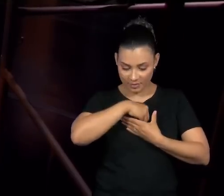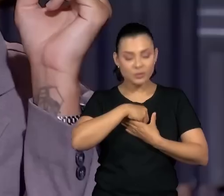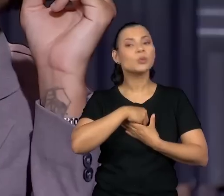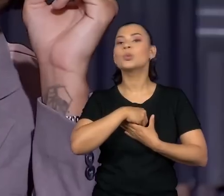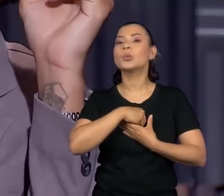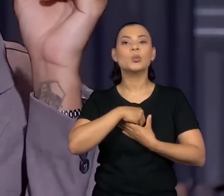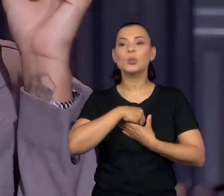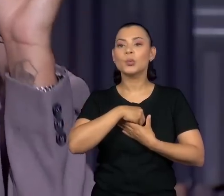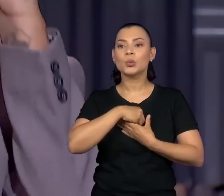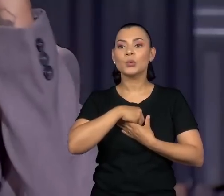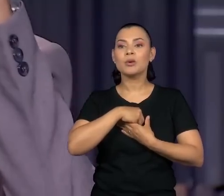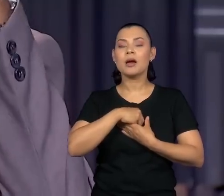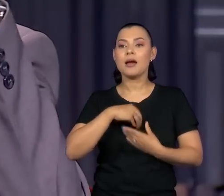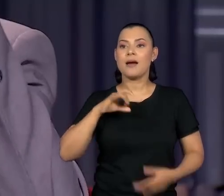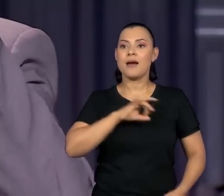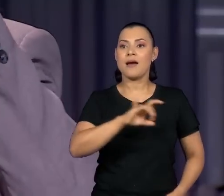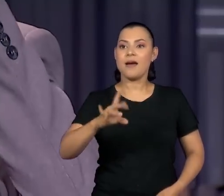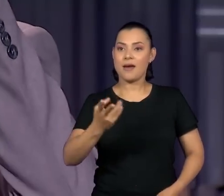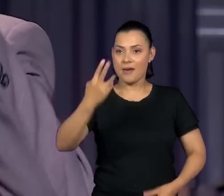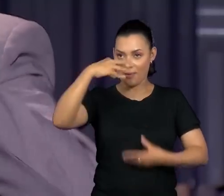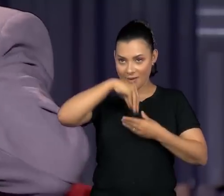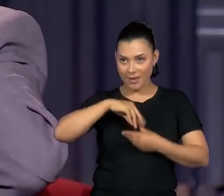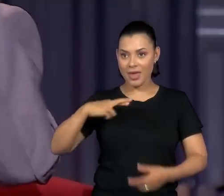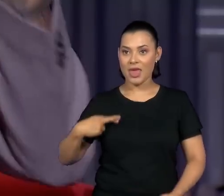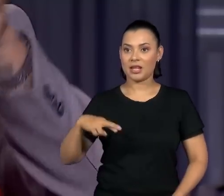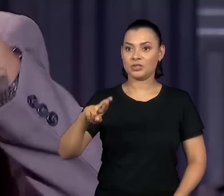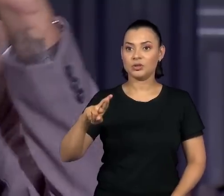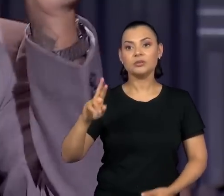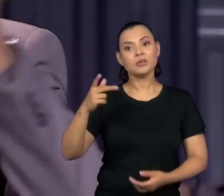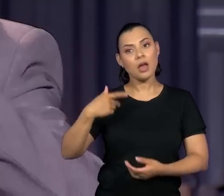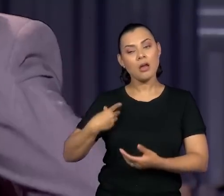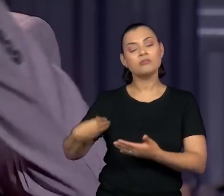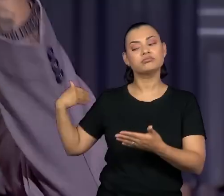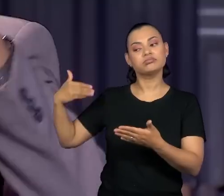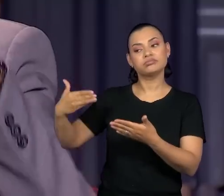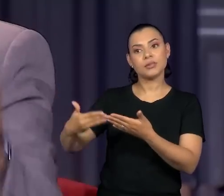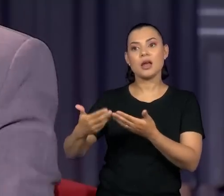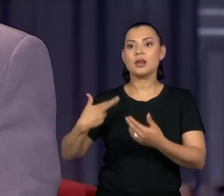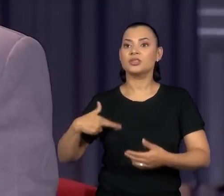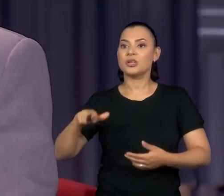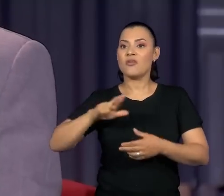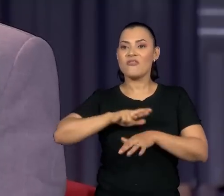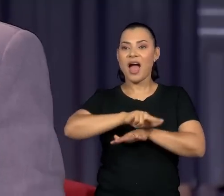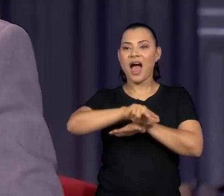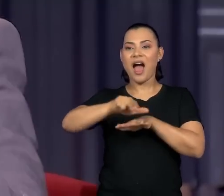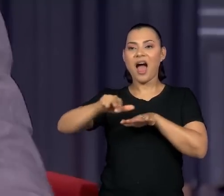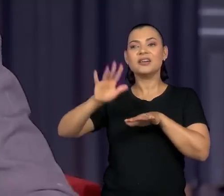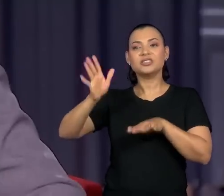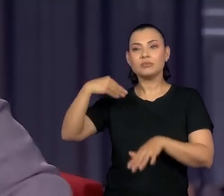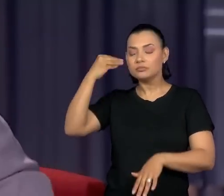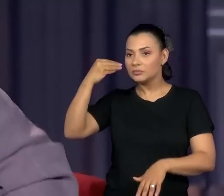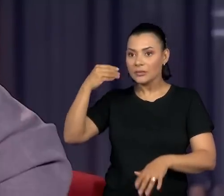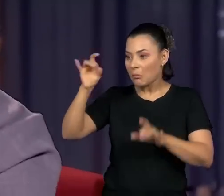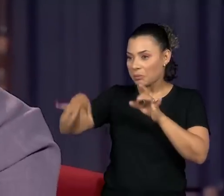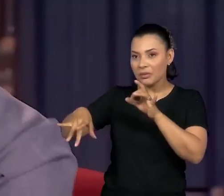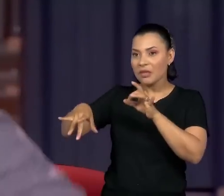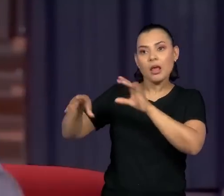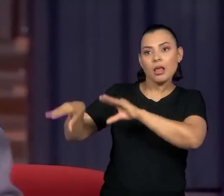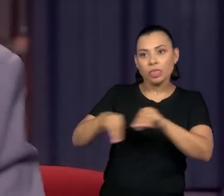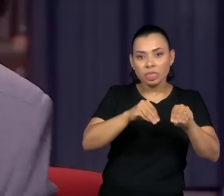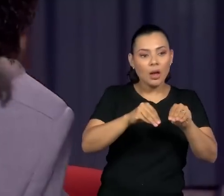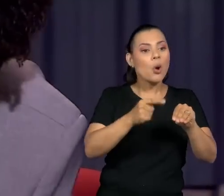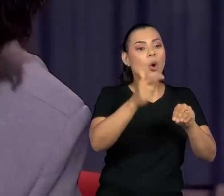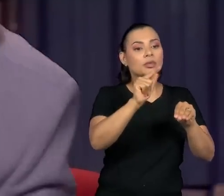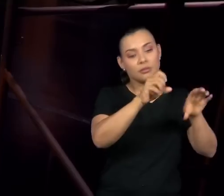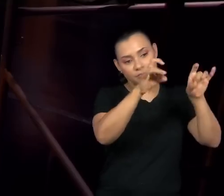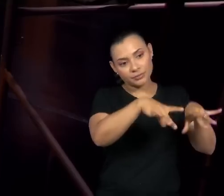conceito religioso. E aí eu vivi uma peregrinação religiosa em várias religiões. E entrei e saí de várias. É mesmo? E hoje eu